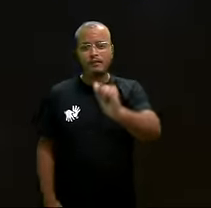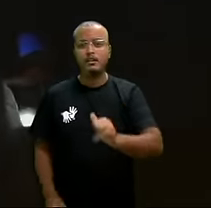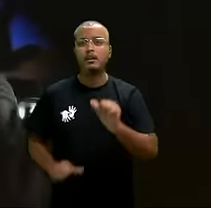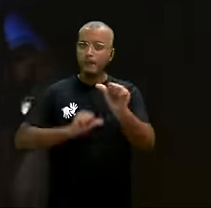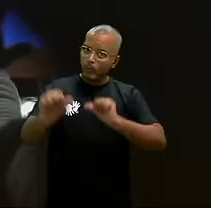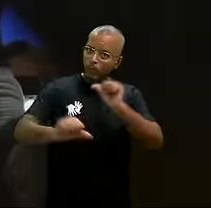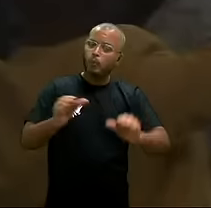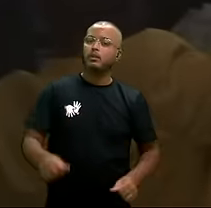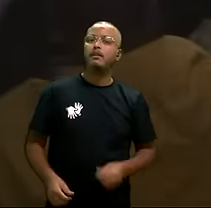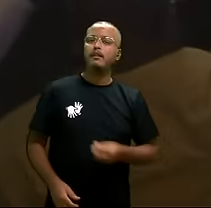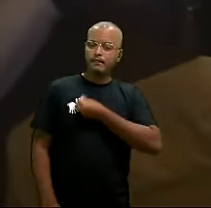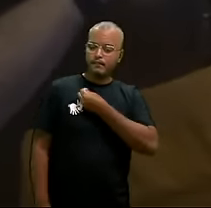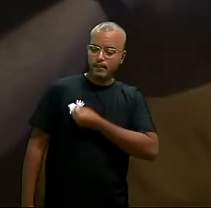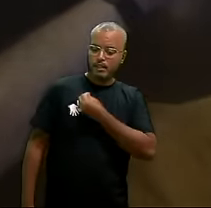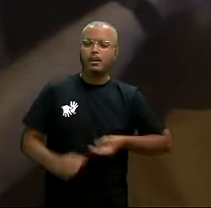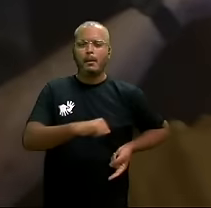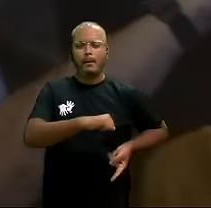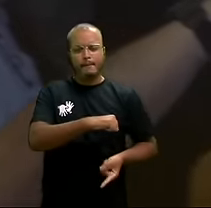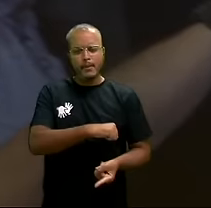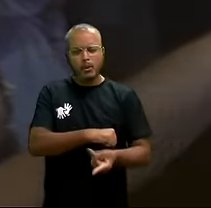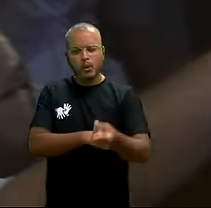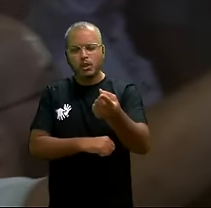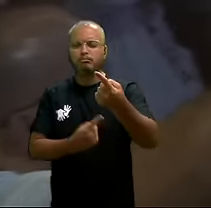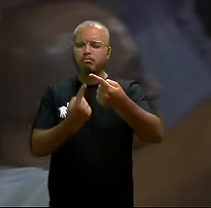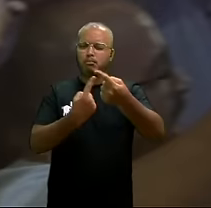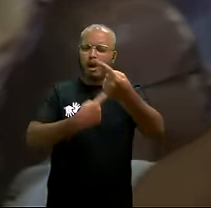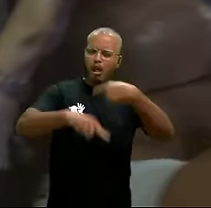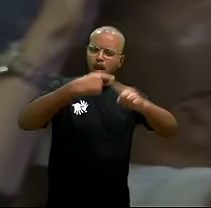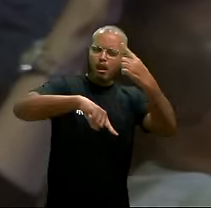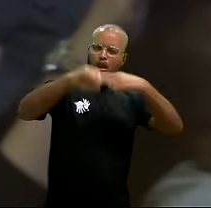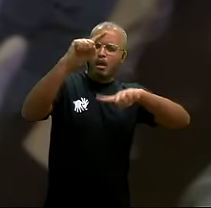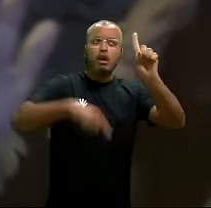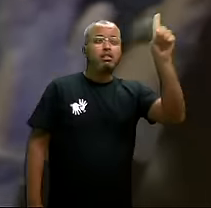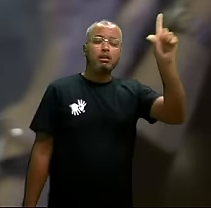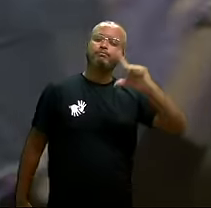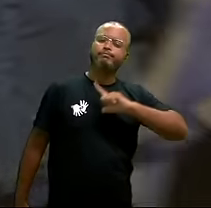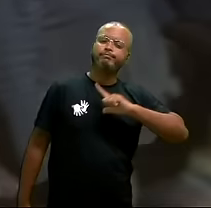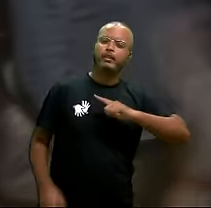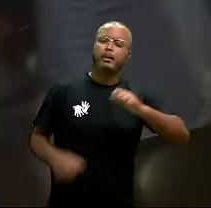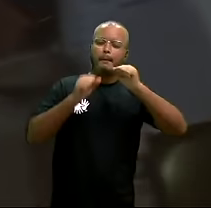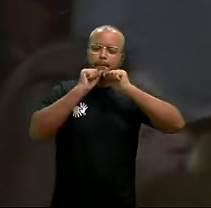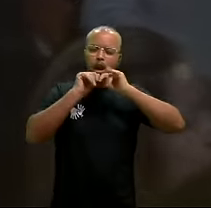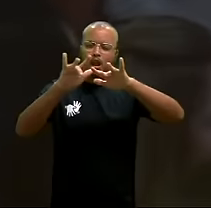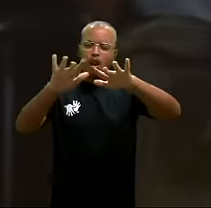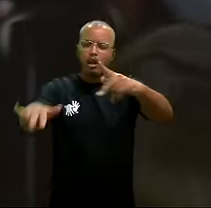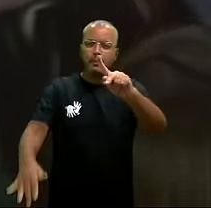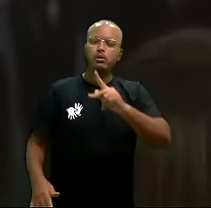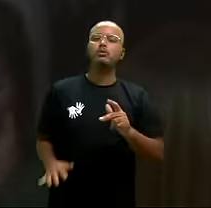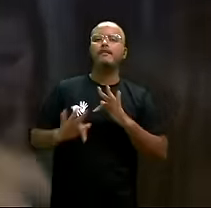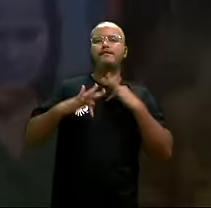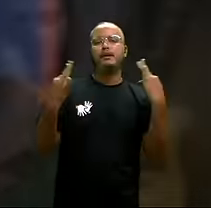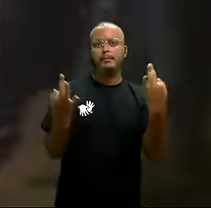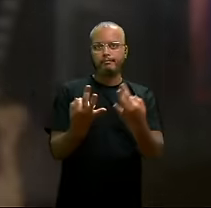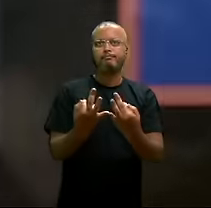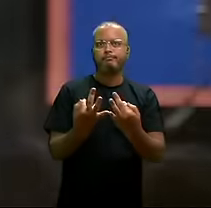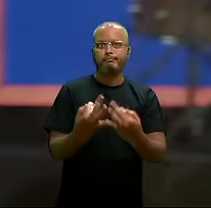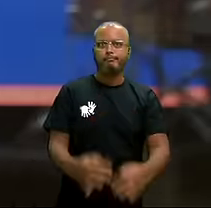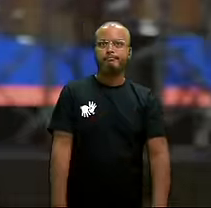contrário. Eu tenho vida, vida abundância, tenho prosperidade. Eu tenho para tua casa e para tua família. Senta.